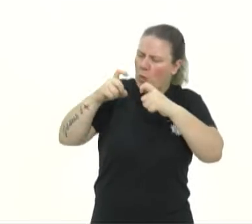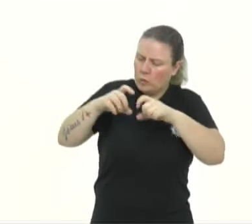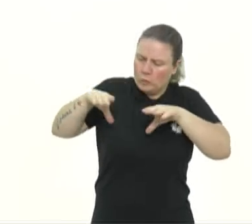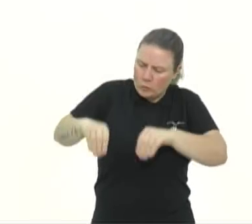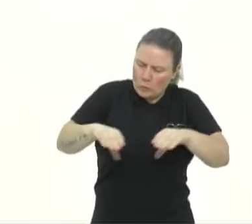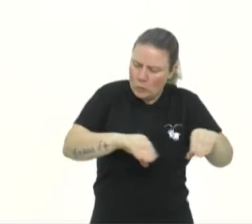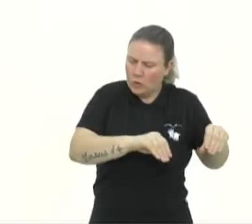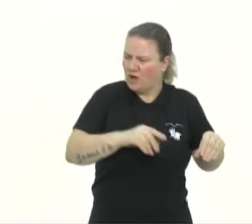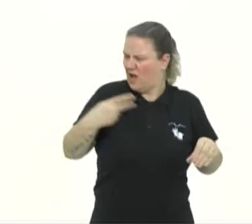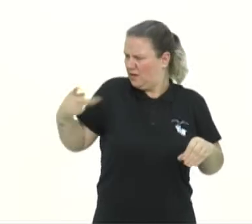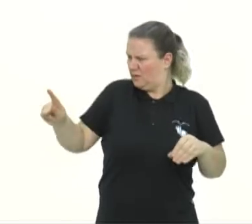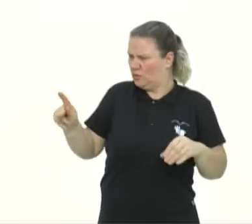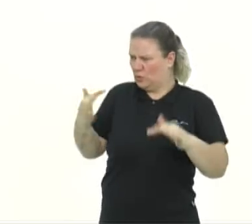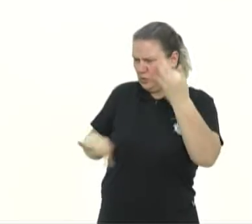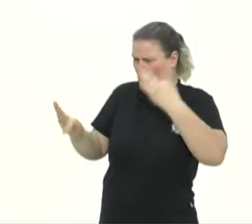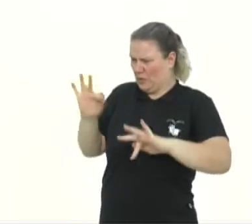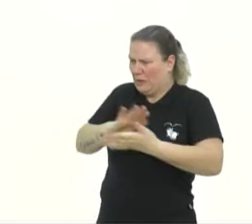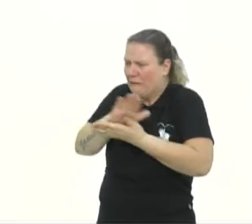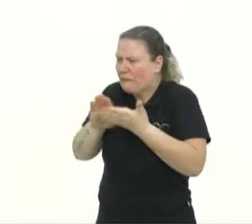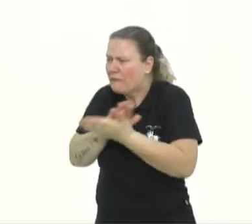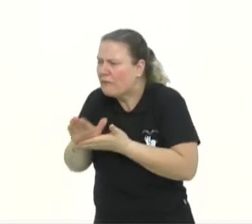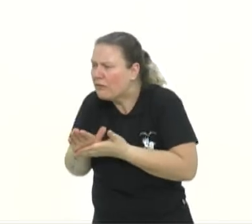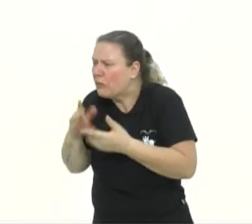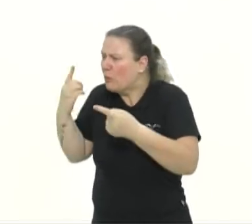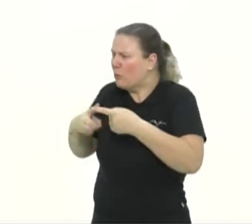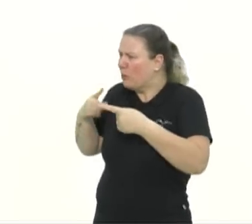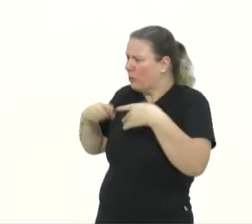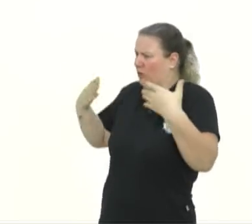que a sua não doeu na dica de nada?